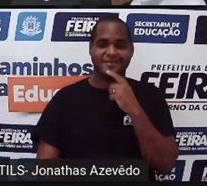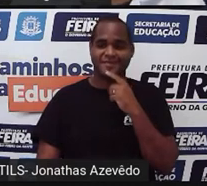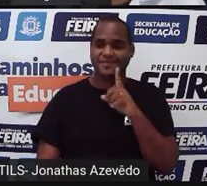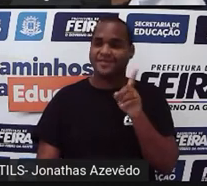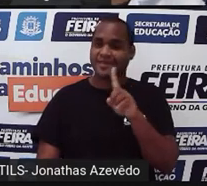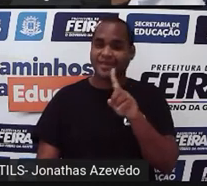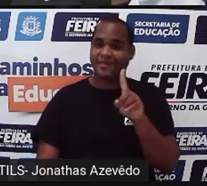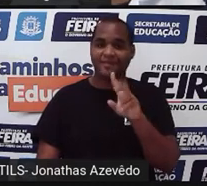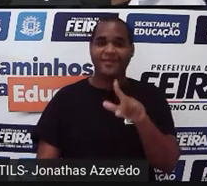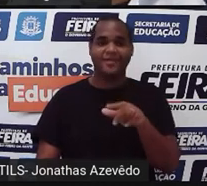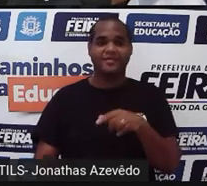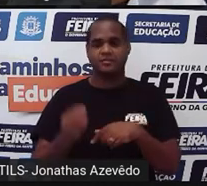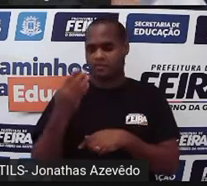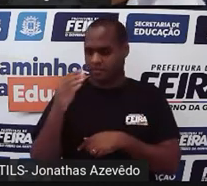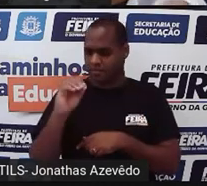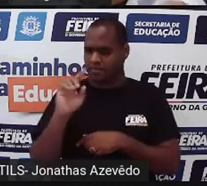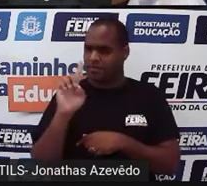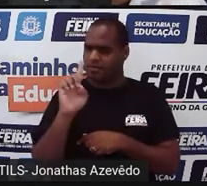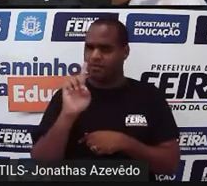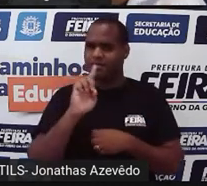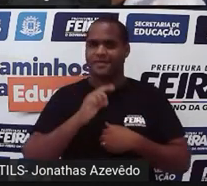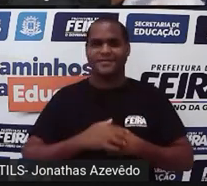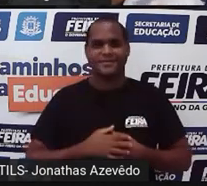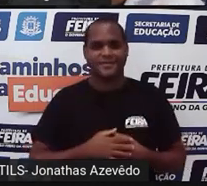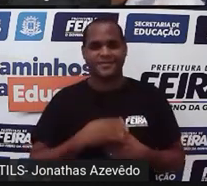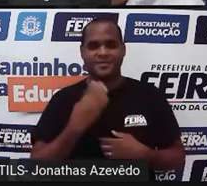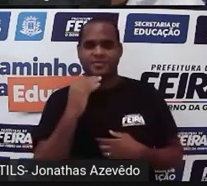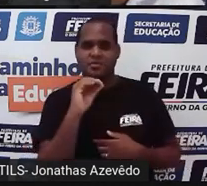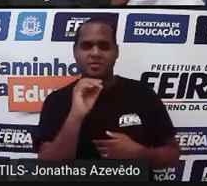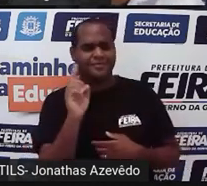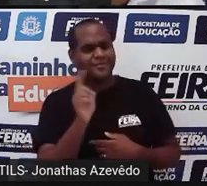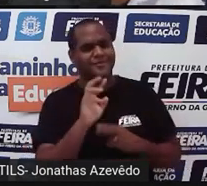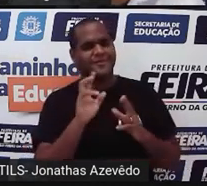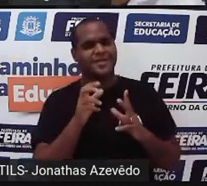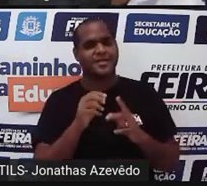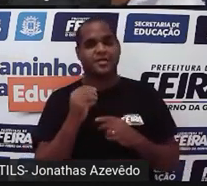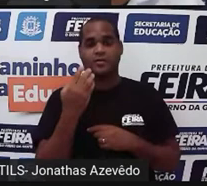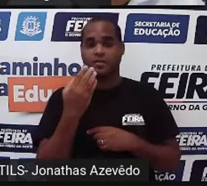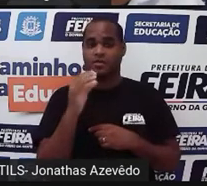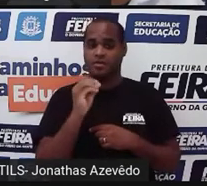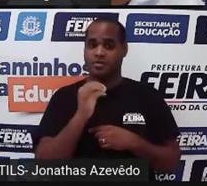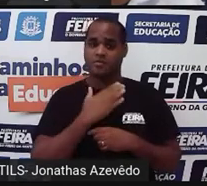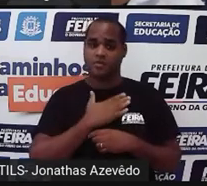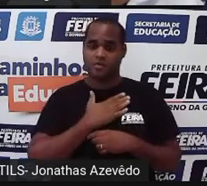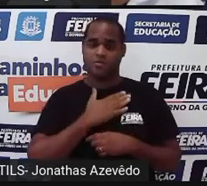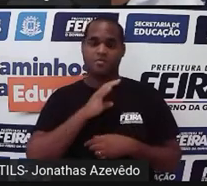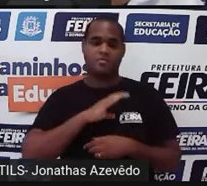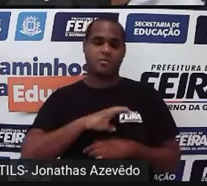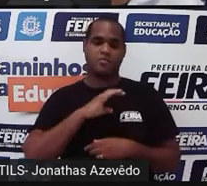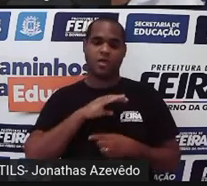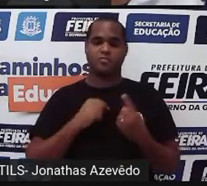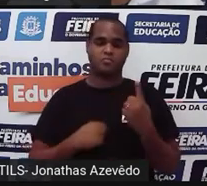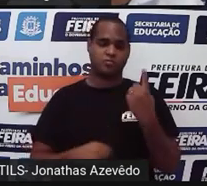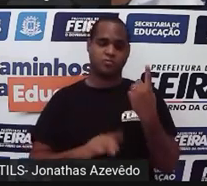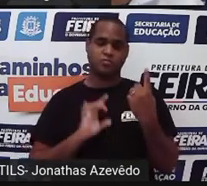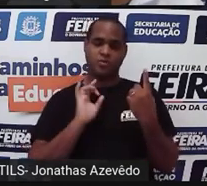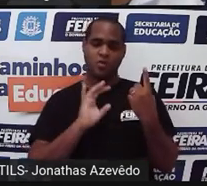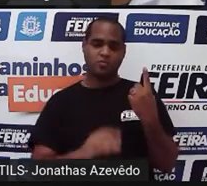Não é apenas 40. Por que que não é apenas 40? 40 gostam só